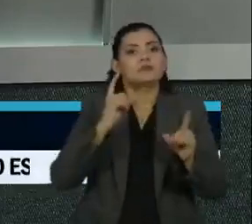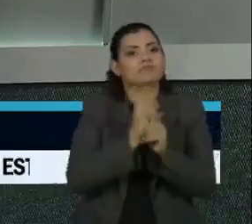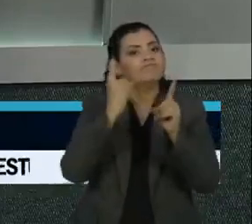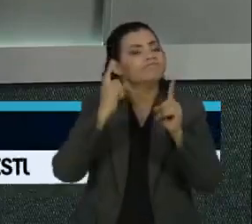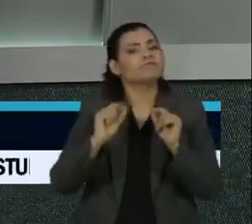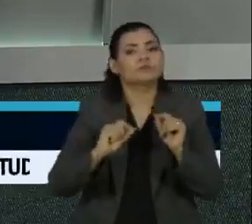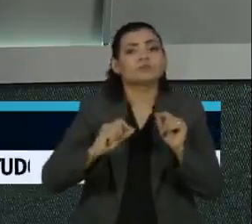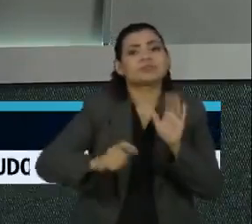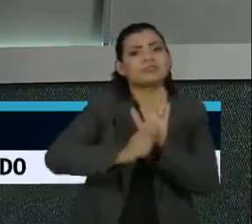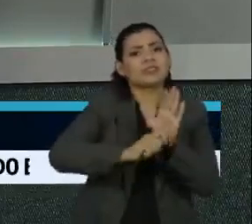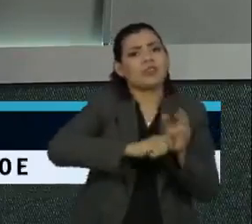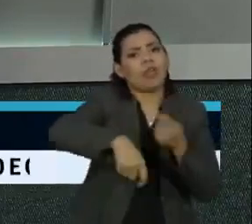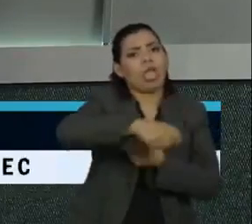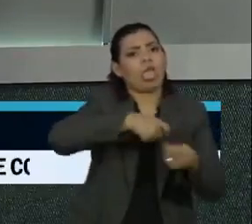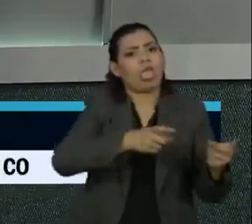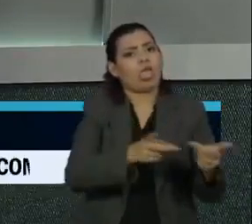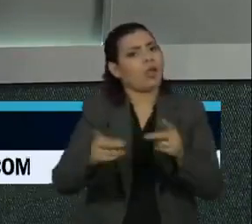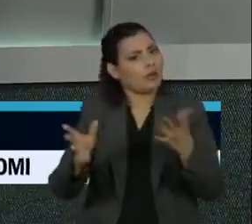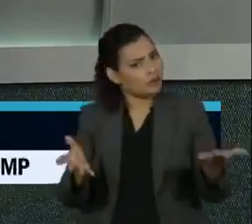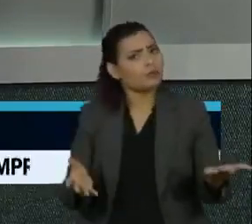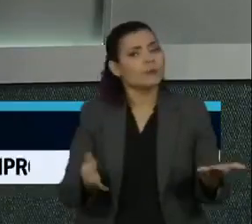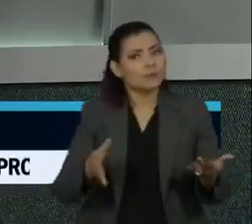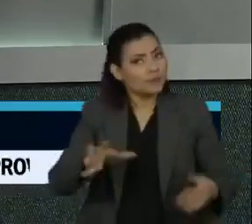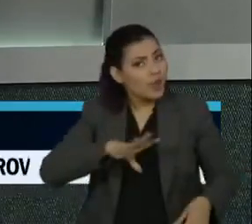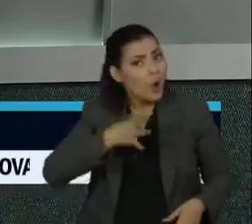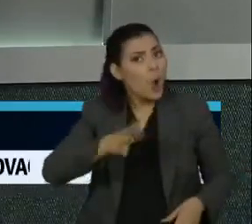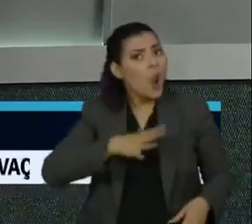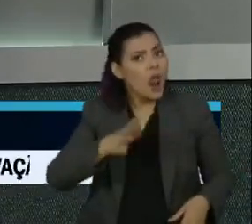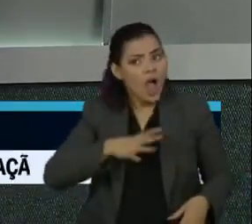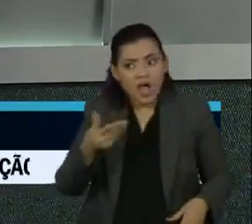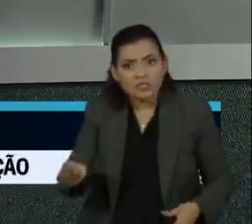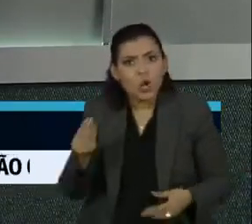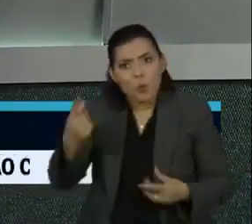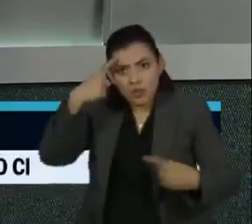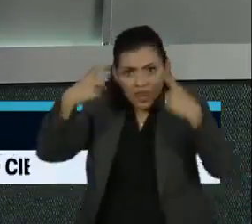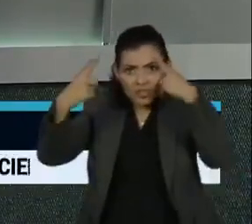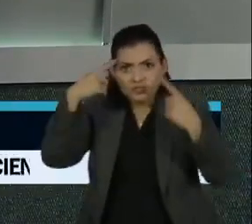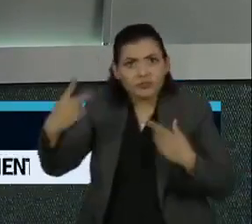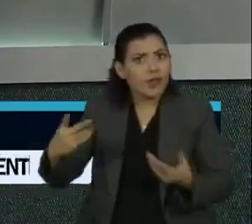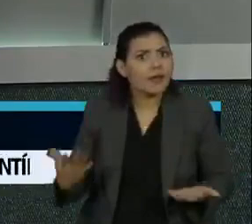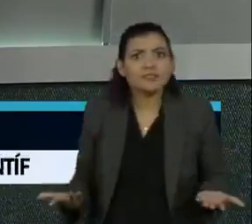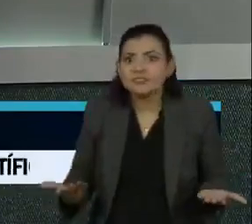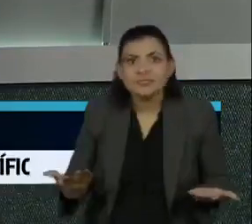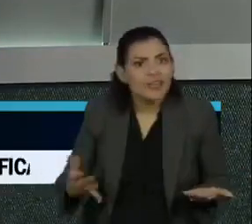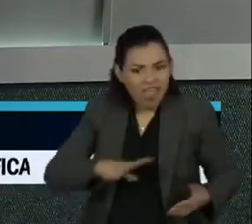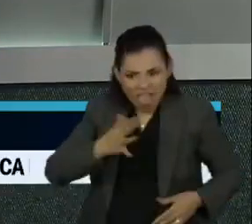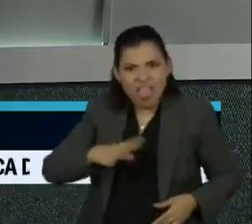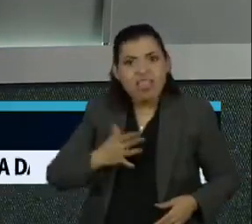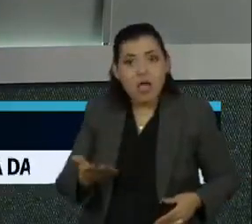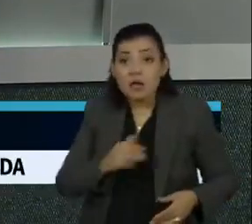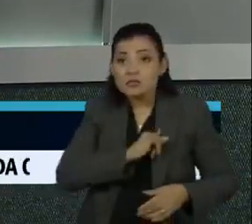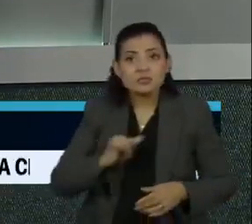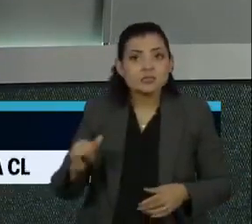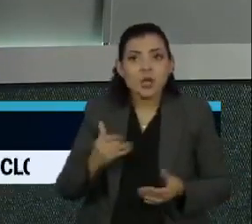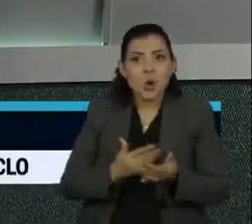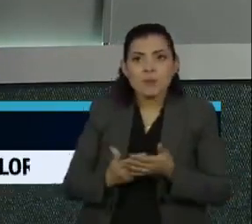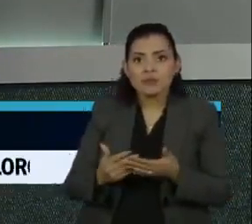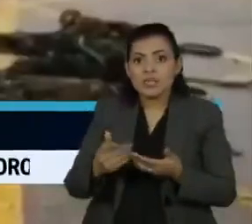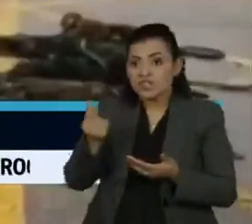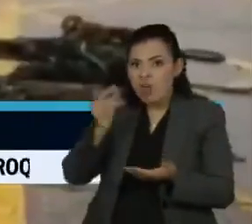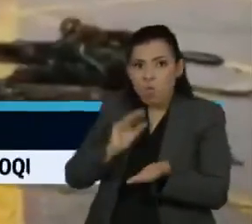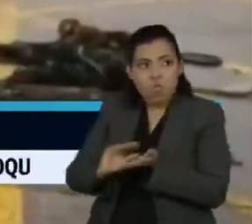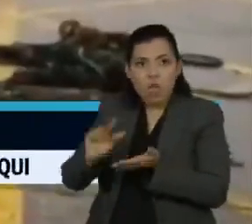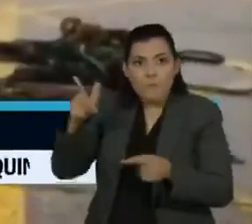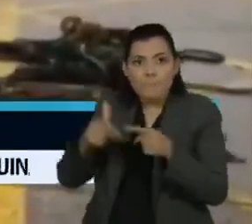internacional. Então, a criatividade, a ousadia desses traficantes não tem limite. Então, se você começar a cortar os recursos